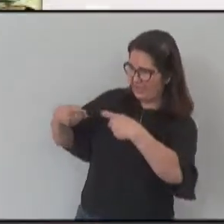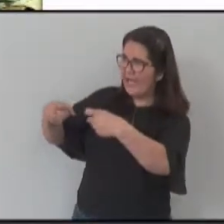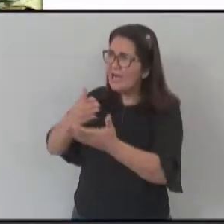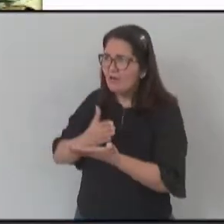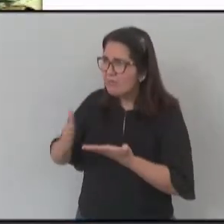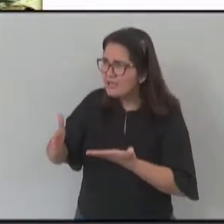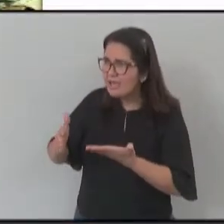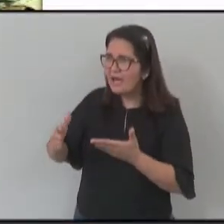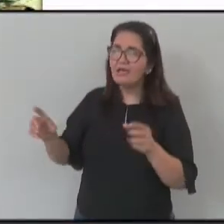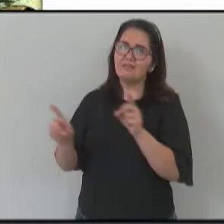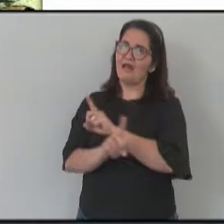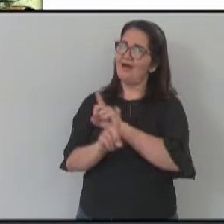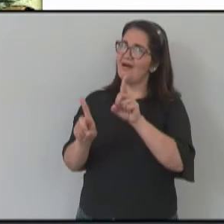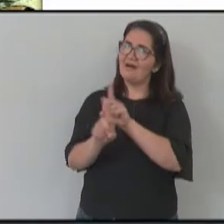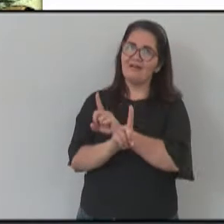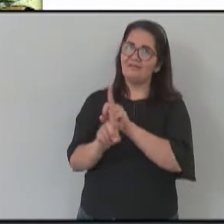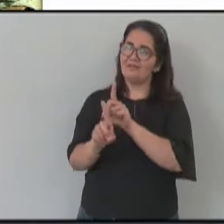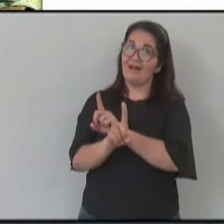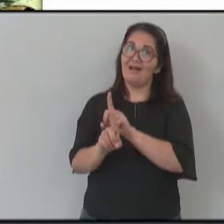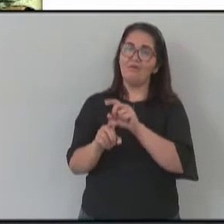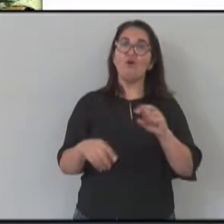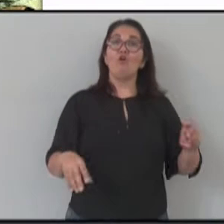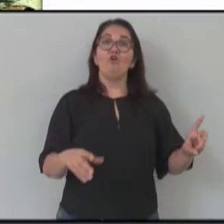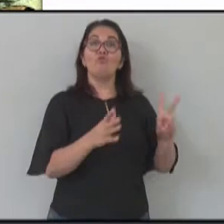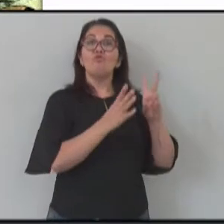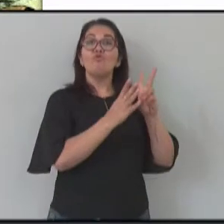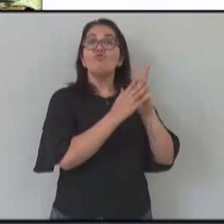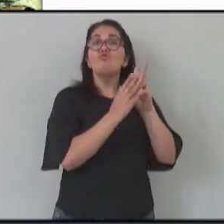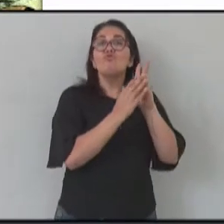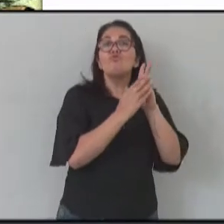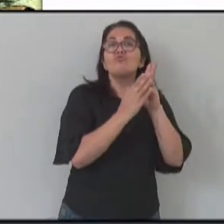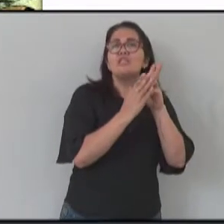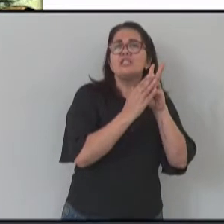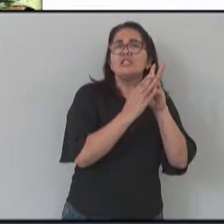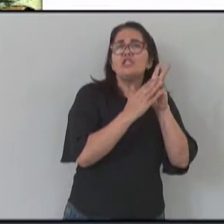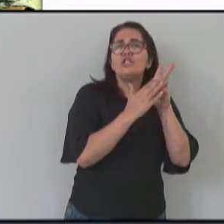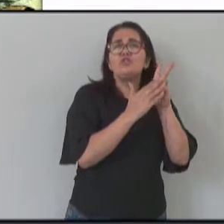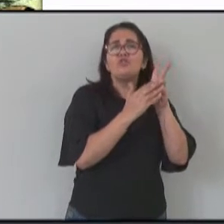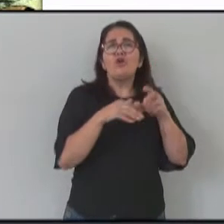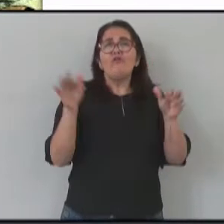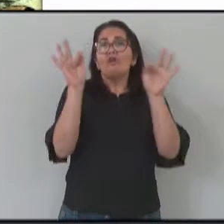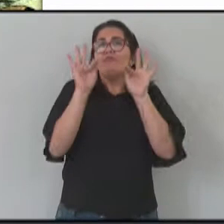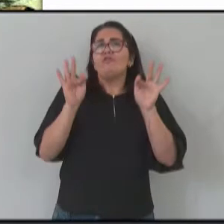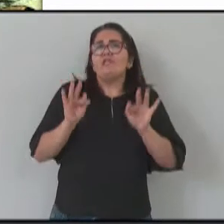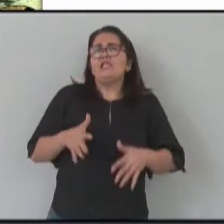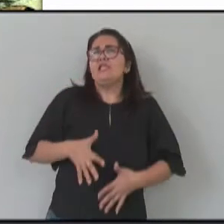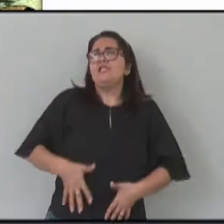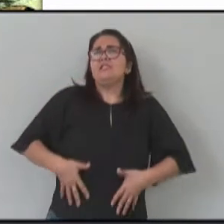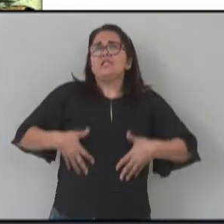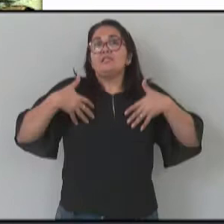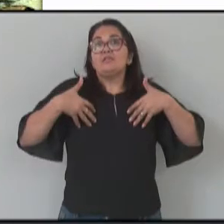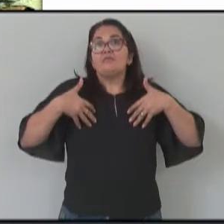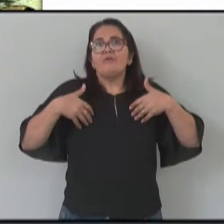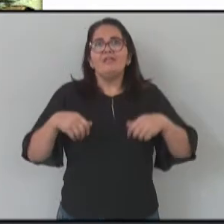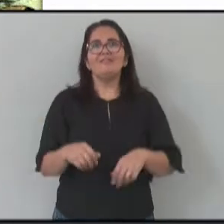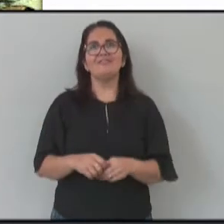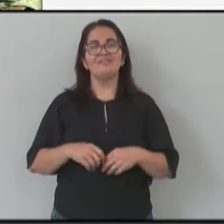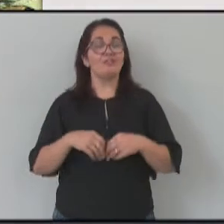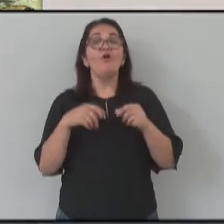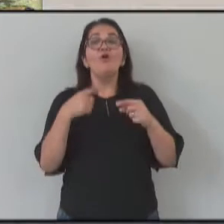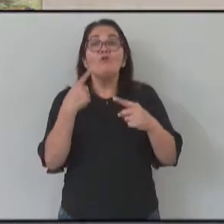receberam com presentes, com agrados, mas mesmo assim os